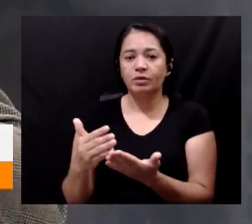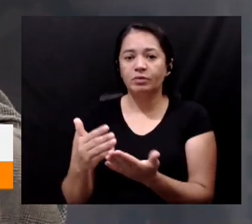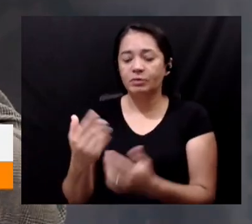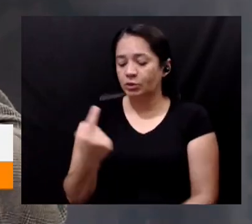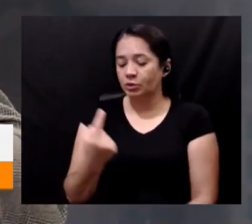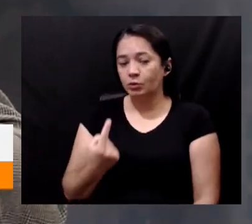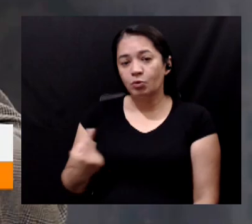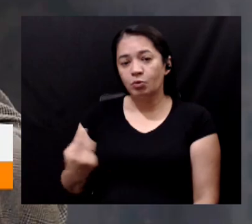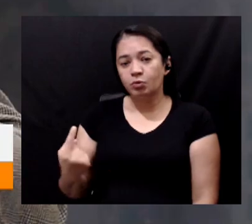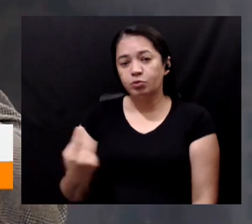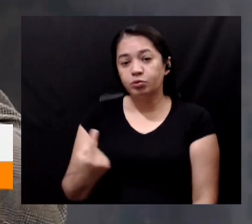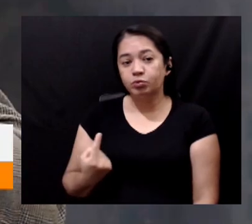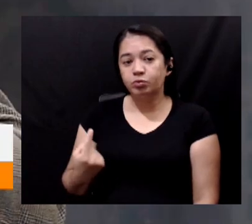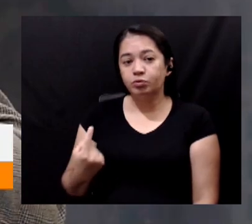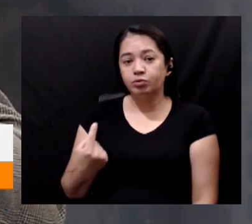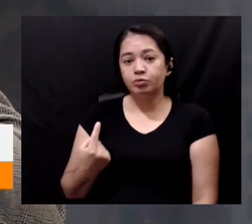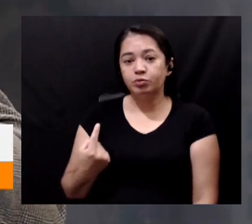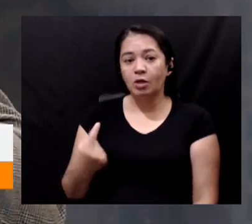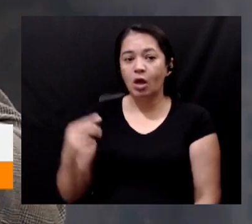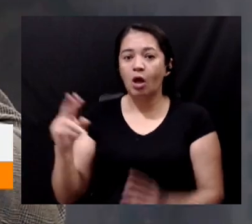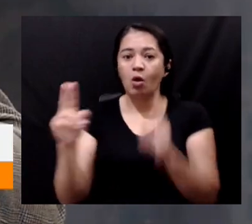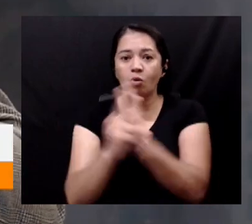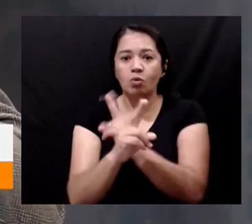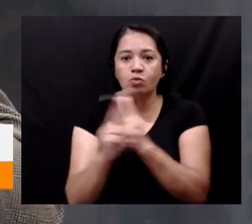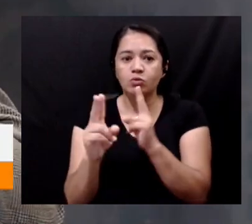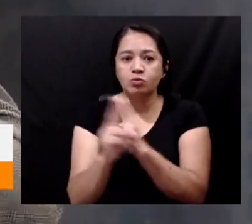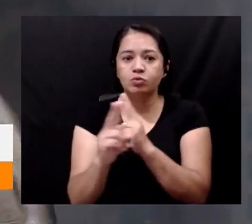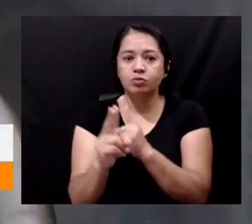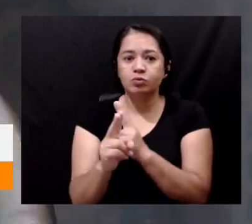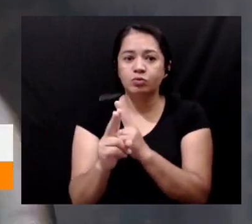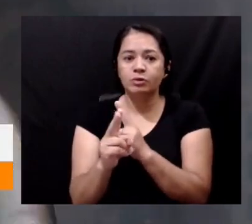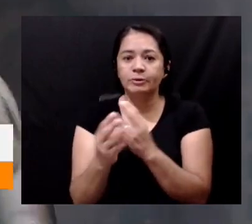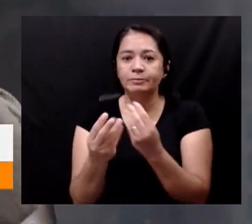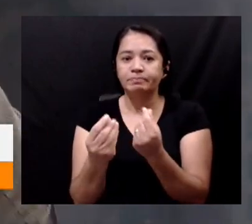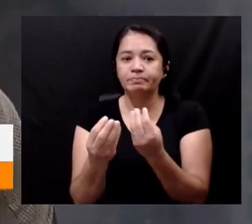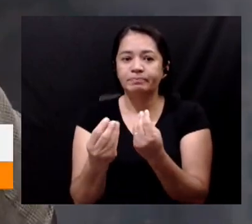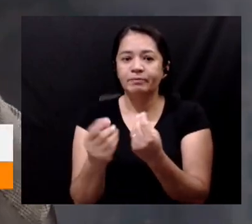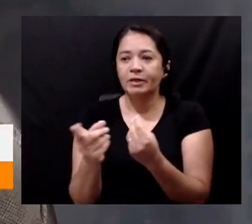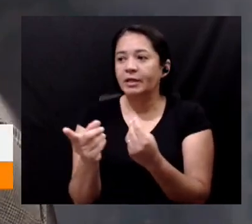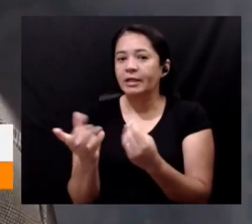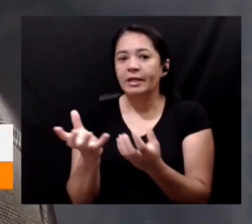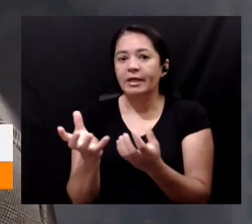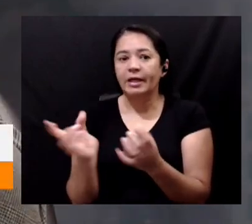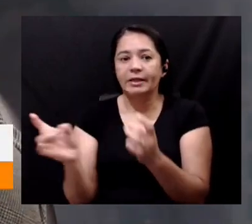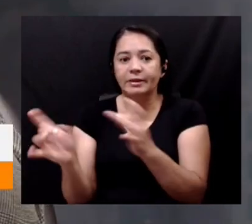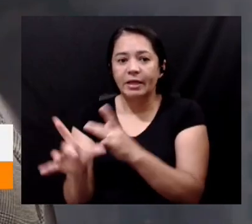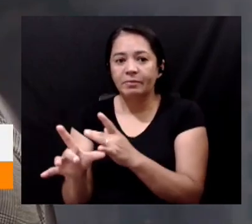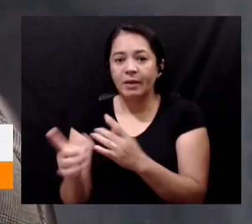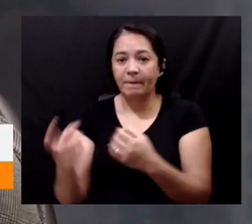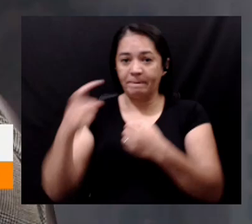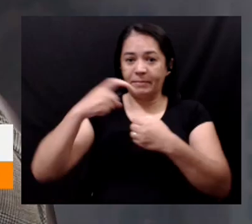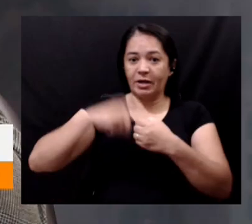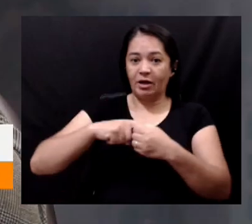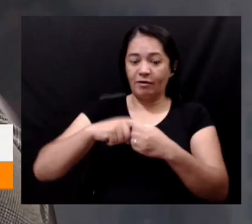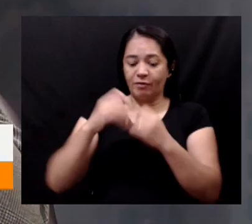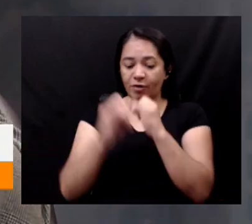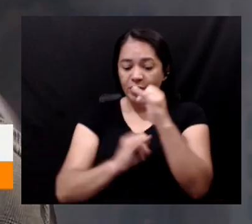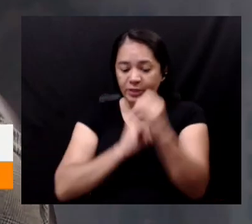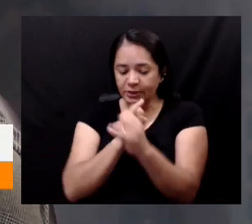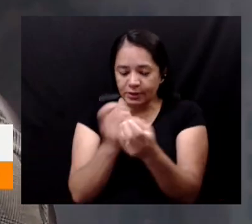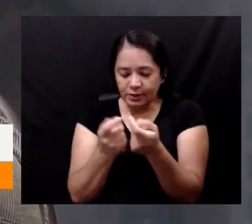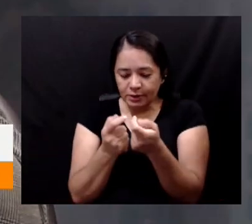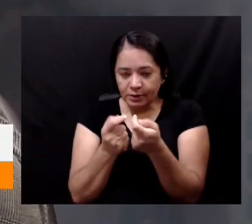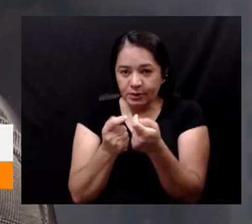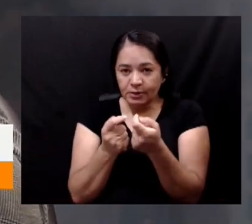uma certa urgência, né, ele quer terminar logo ali para voltar para a internet, começa a